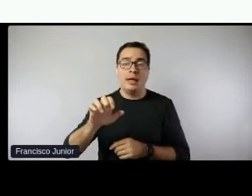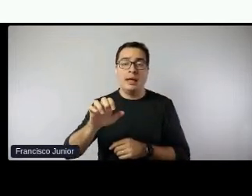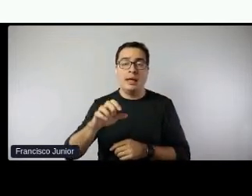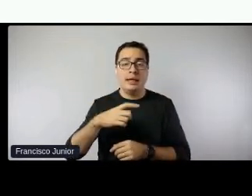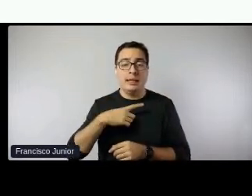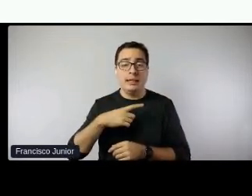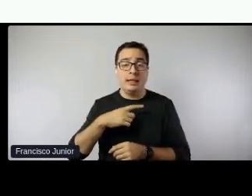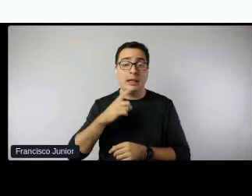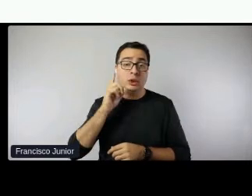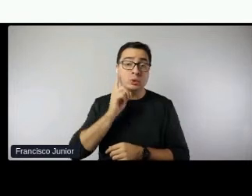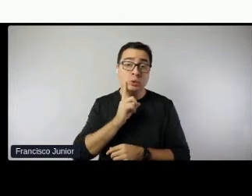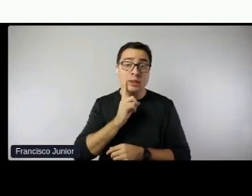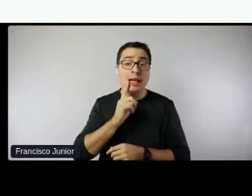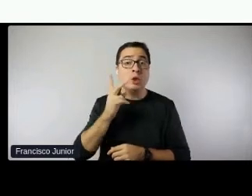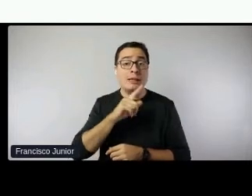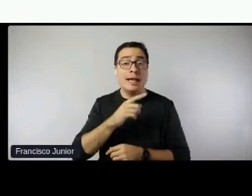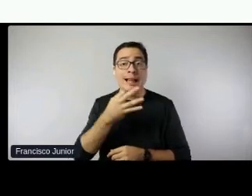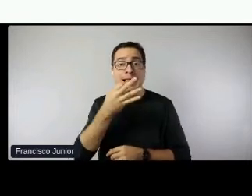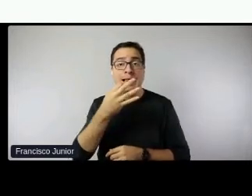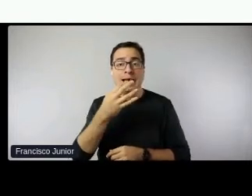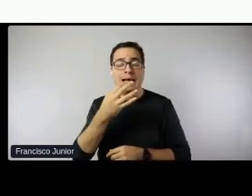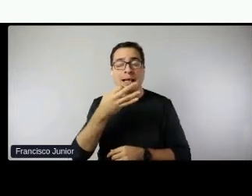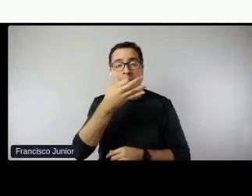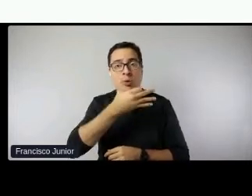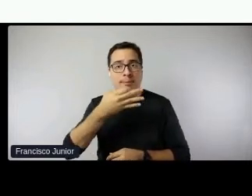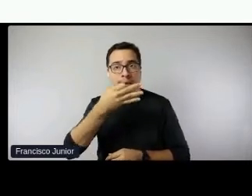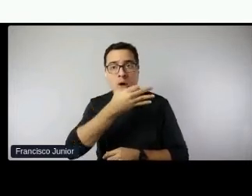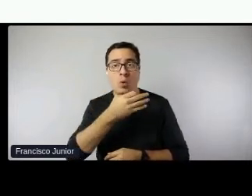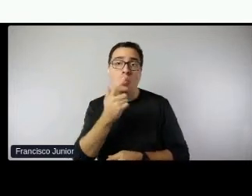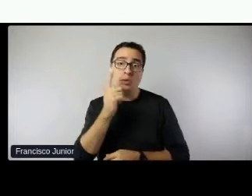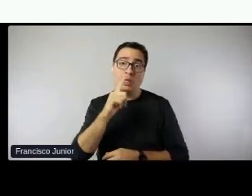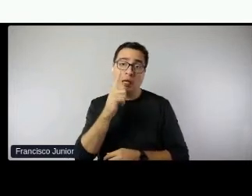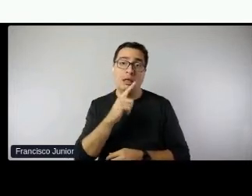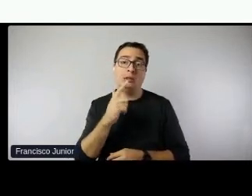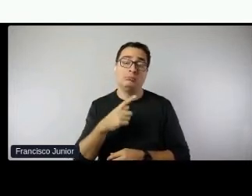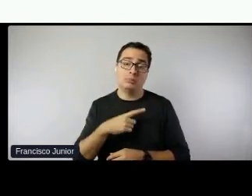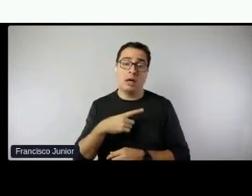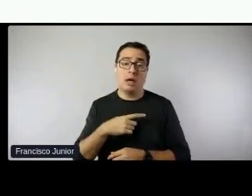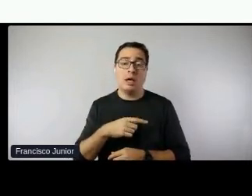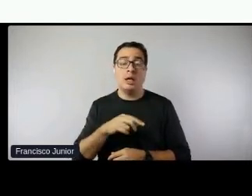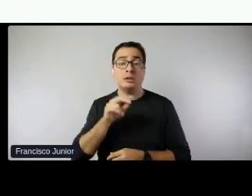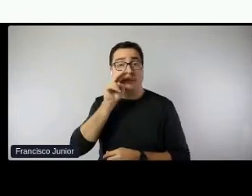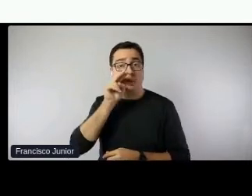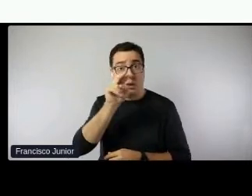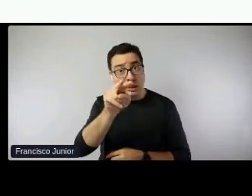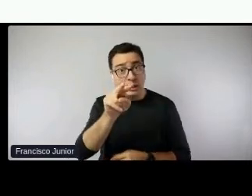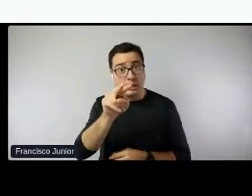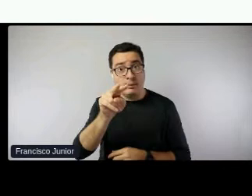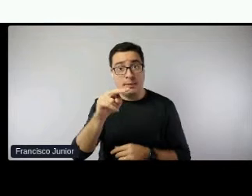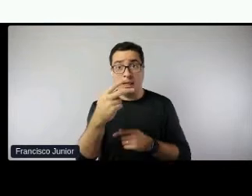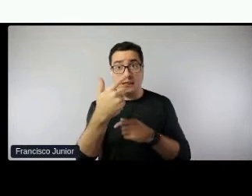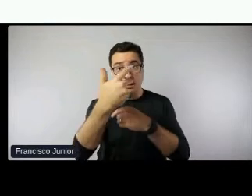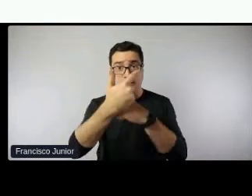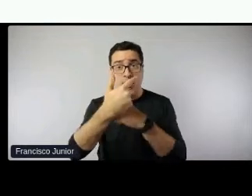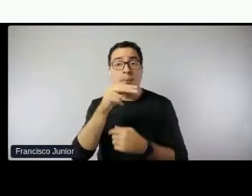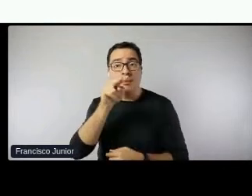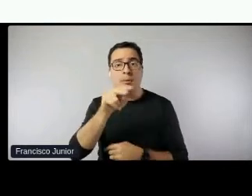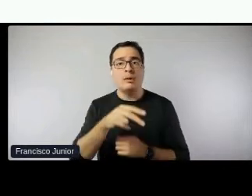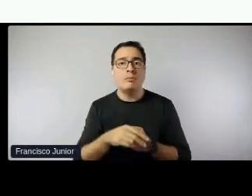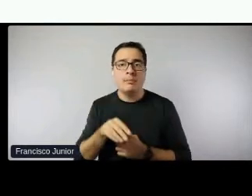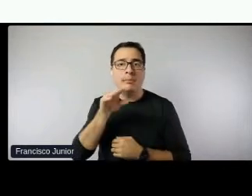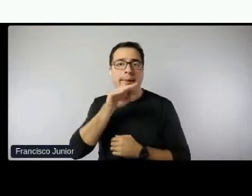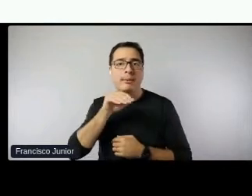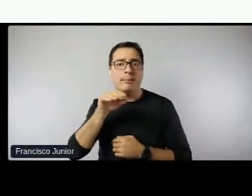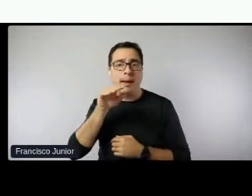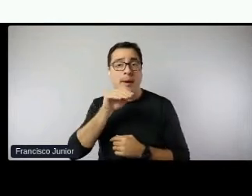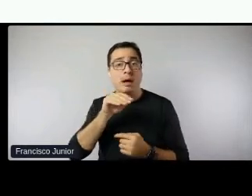pessoa surda faz a leitura labial, né? Então, eu sempre estou olhando também para a câmera, né? Para